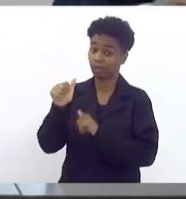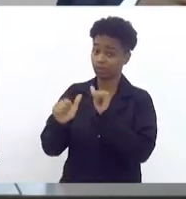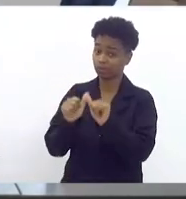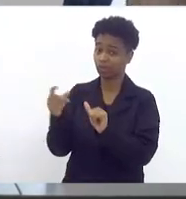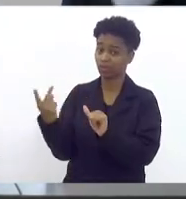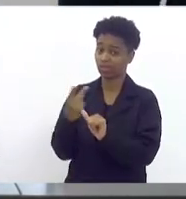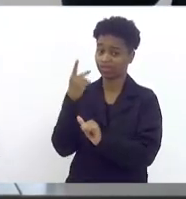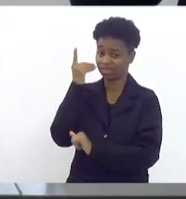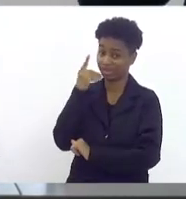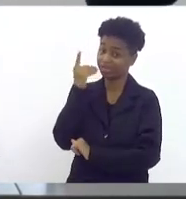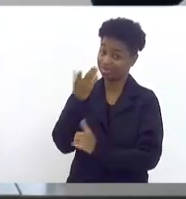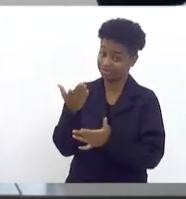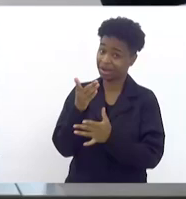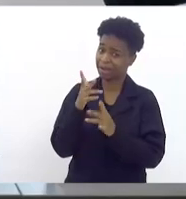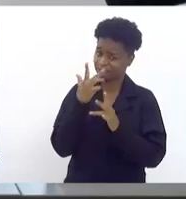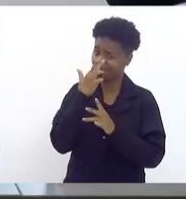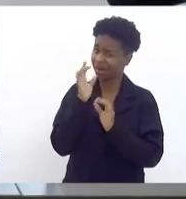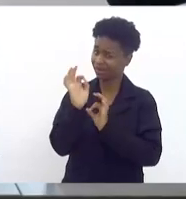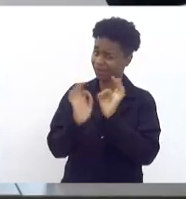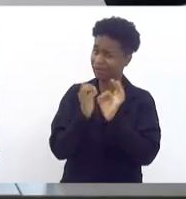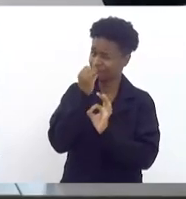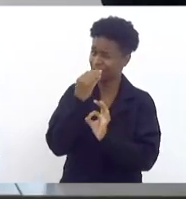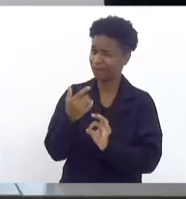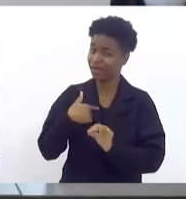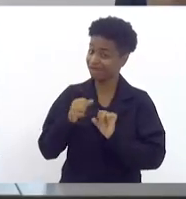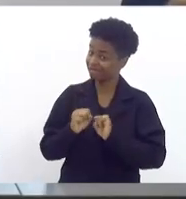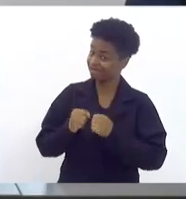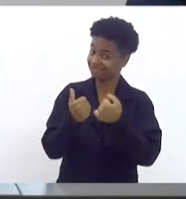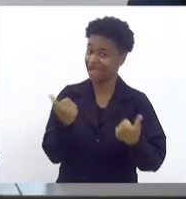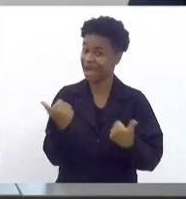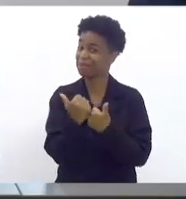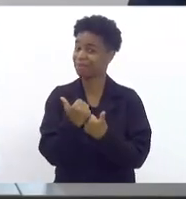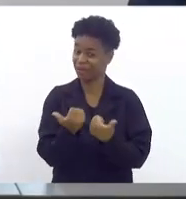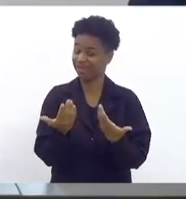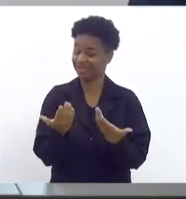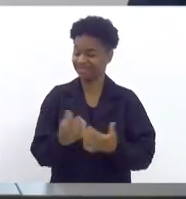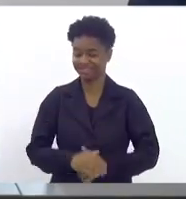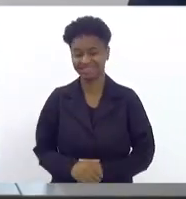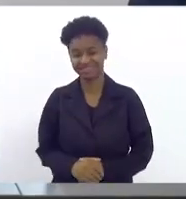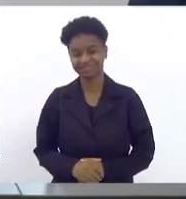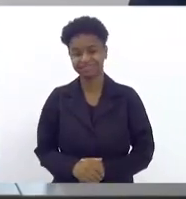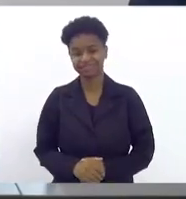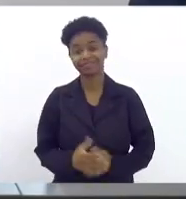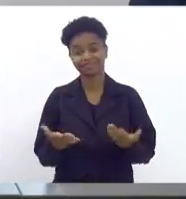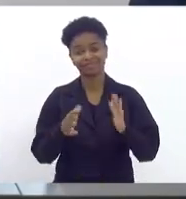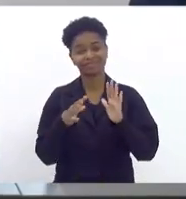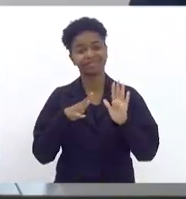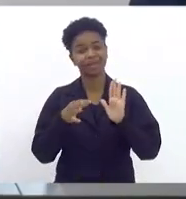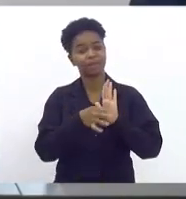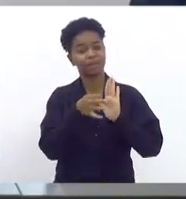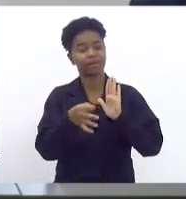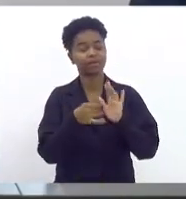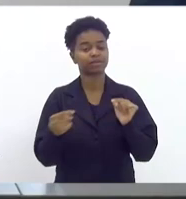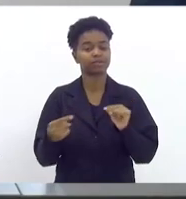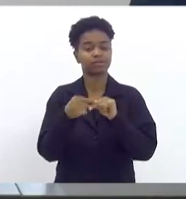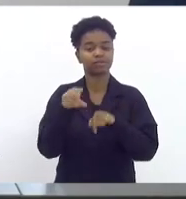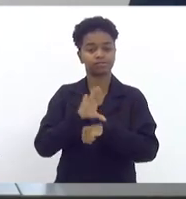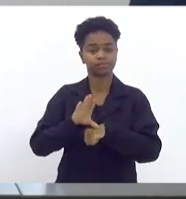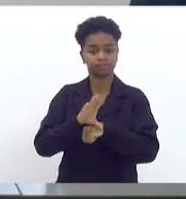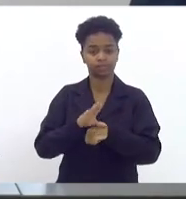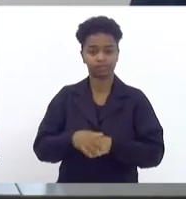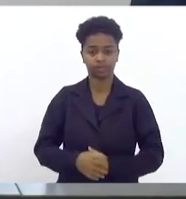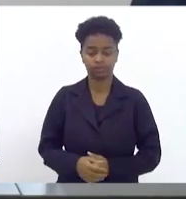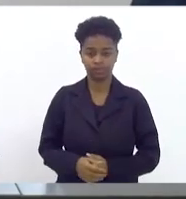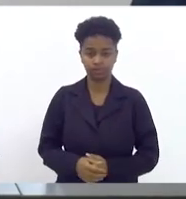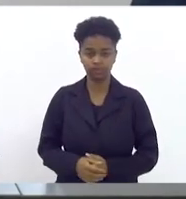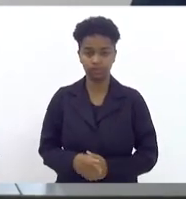uma construção boa. E eu sustentando a defesa. Bom, já mudei o parecer pela constitucionalidade. Sustentação da defesa do